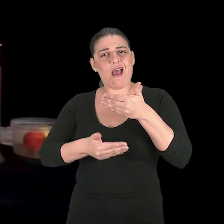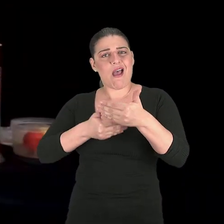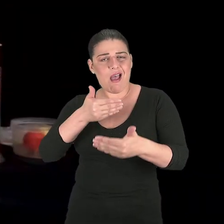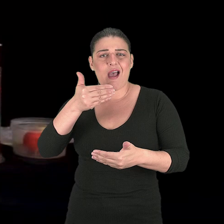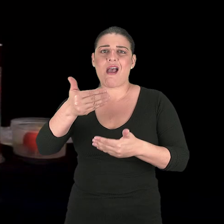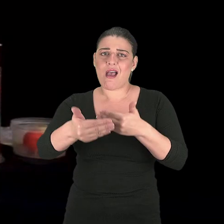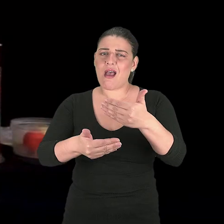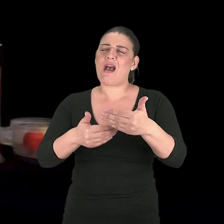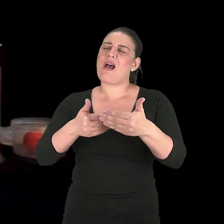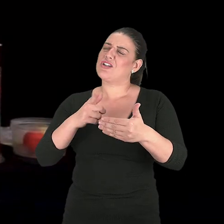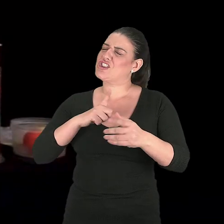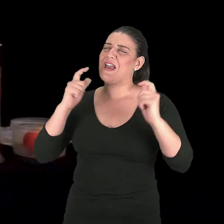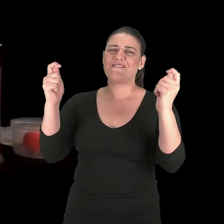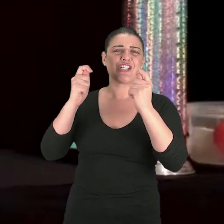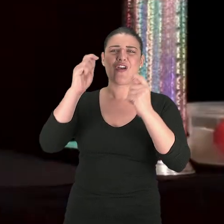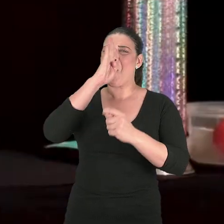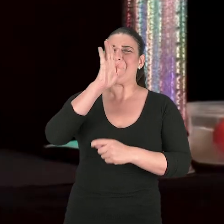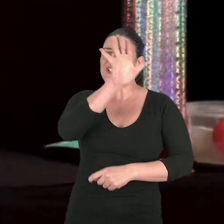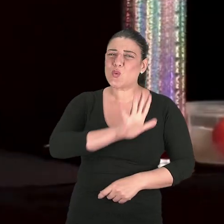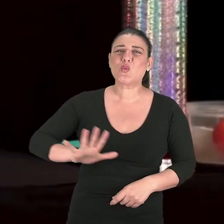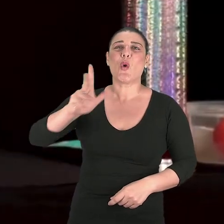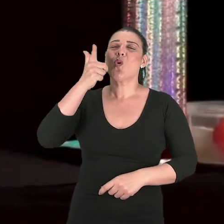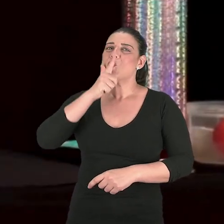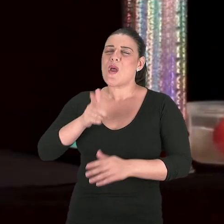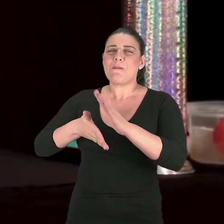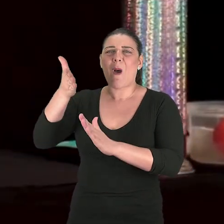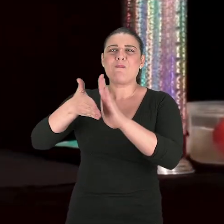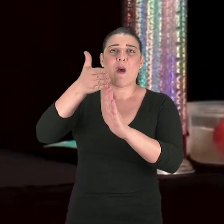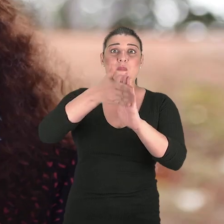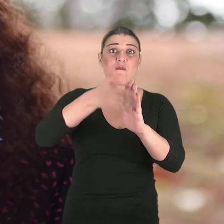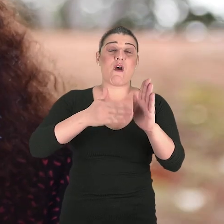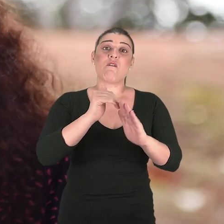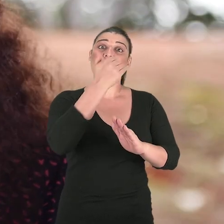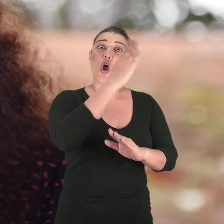gente começou a ir para vários festivais do Brasil inteiro e fora do Brasil,